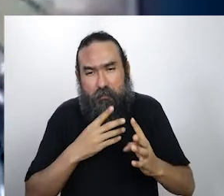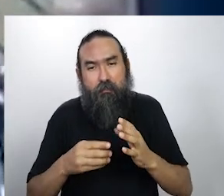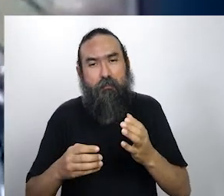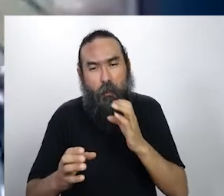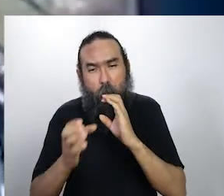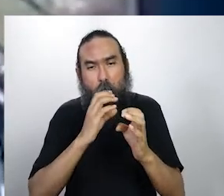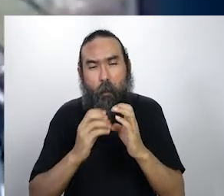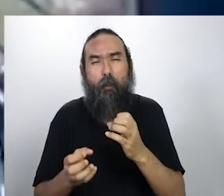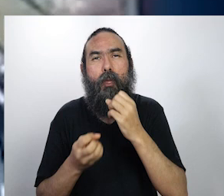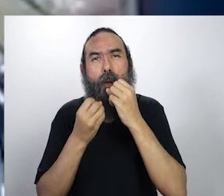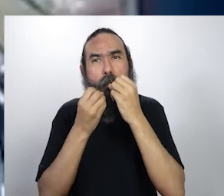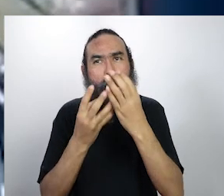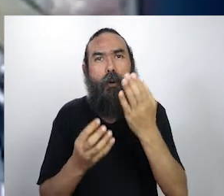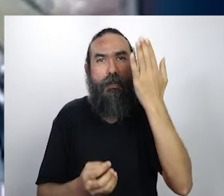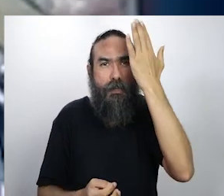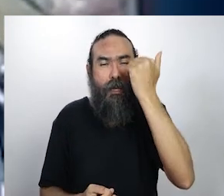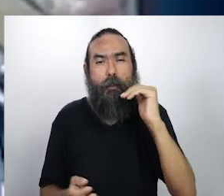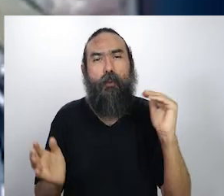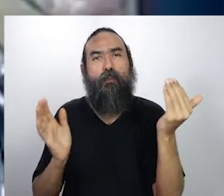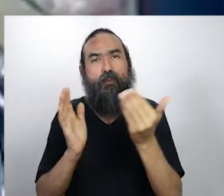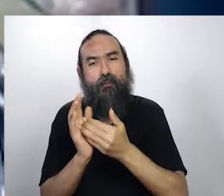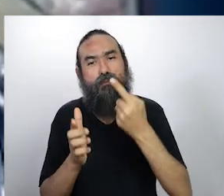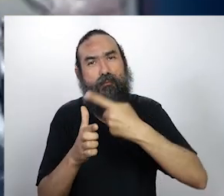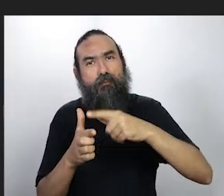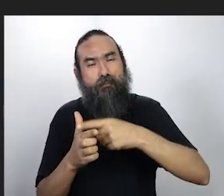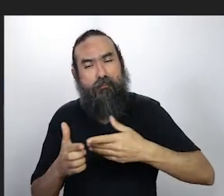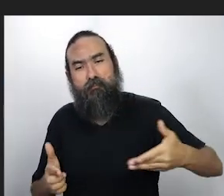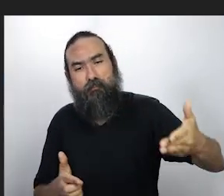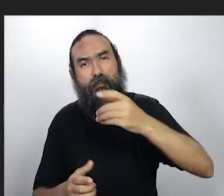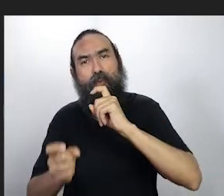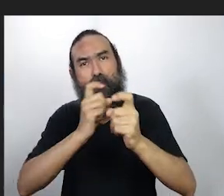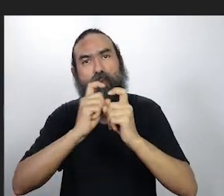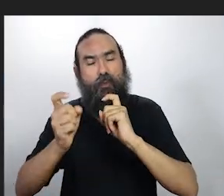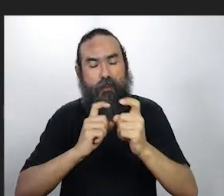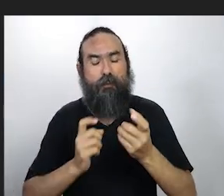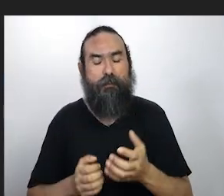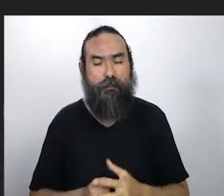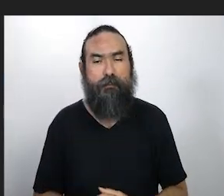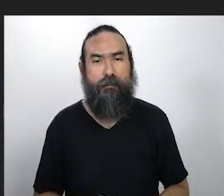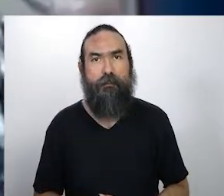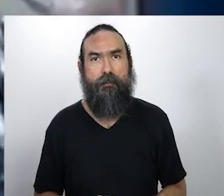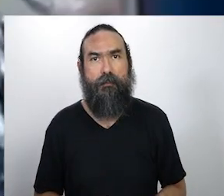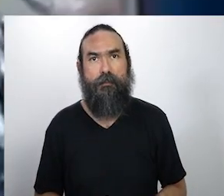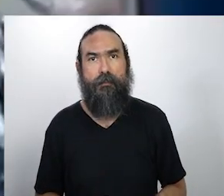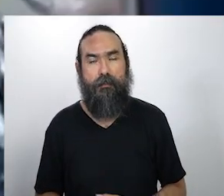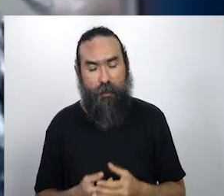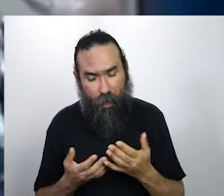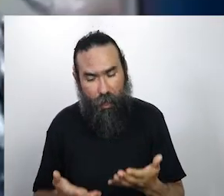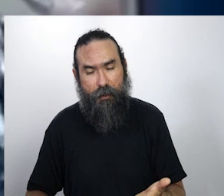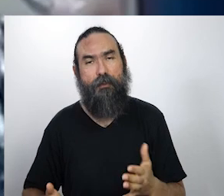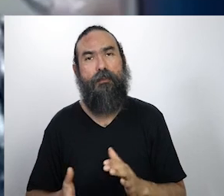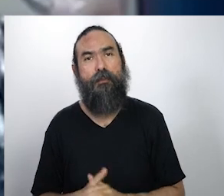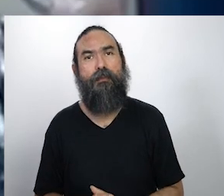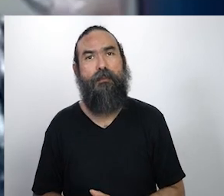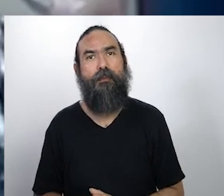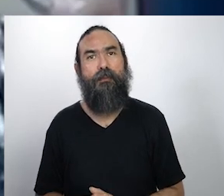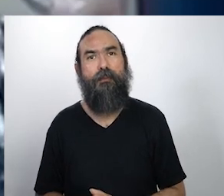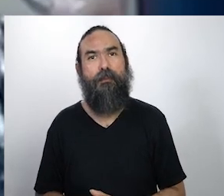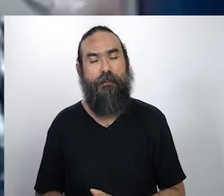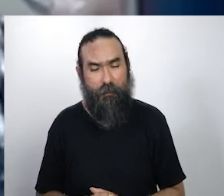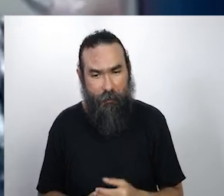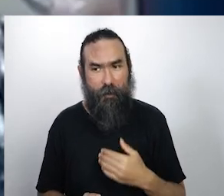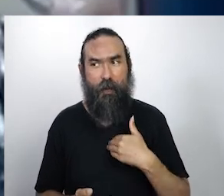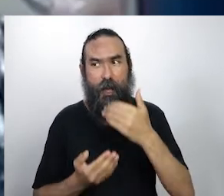É isso. Eu agradeço mesmo E agradeço em nome do Encontro de Culturas e agradeço